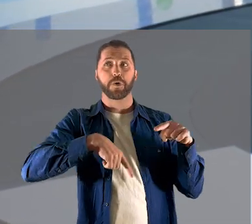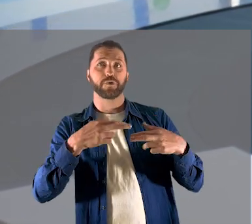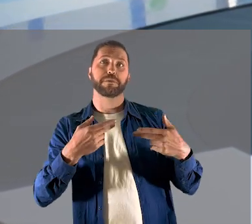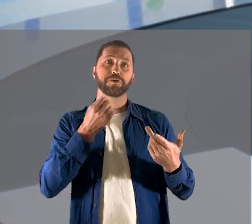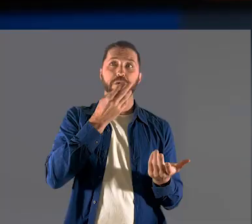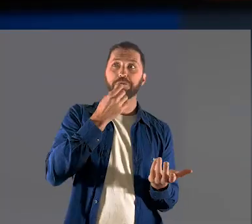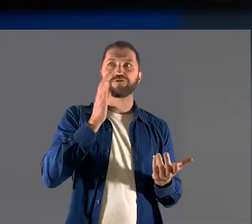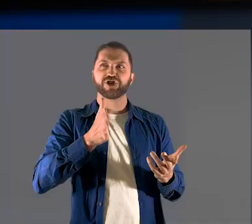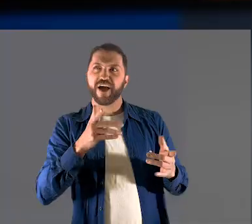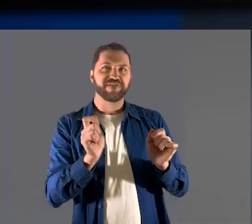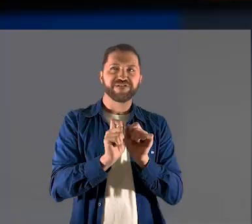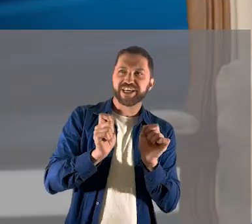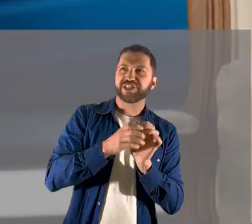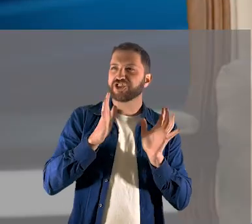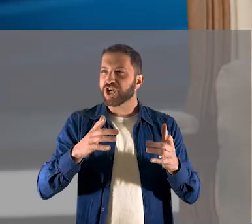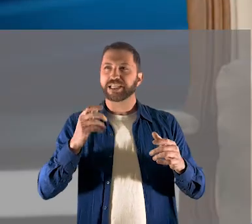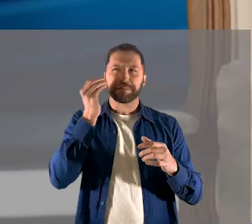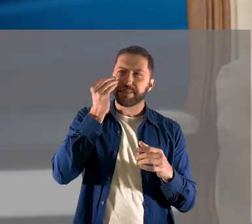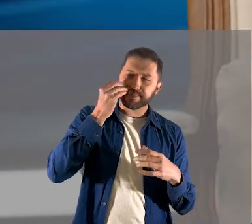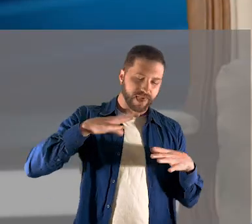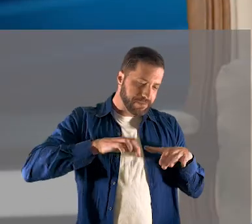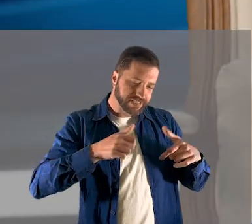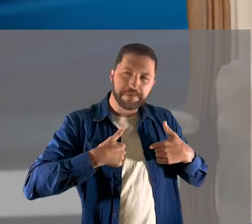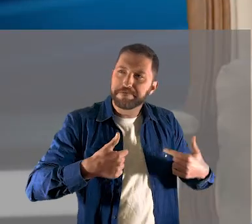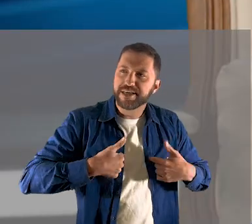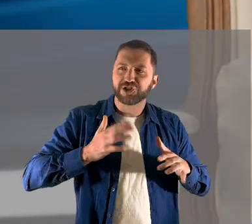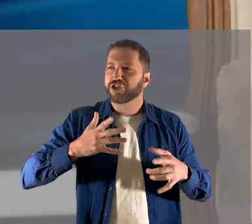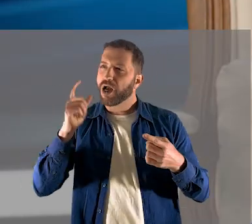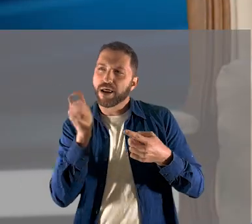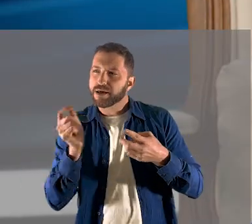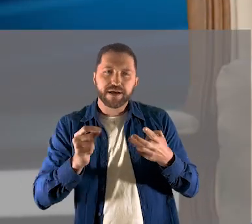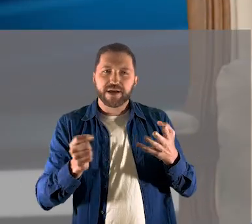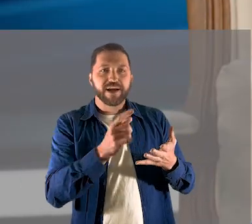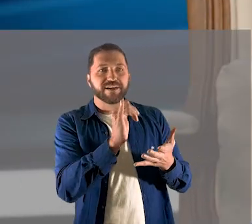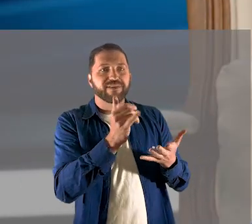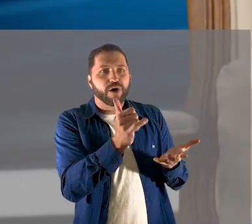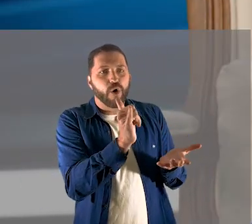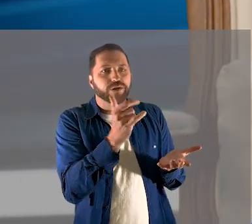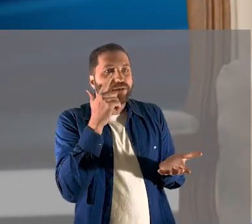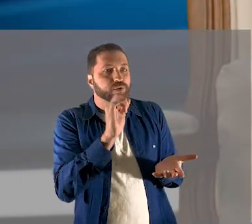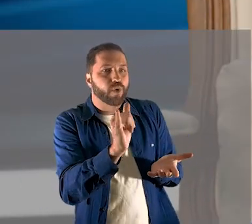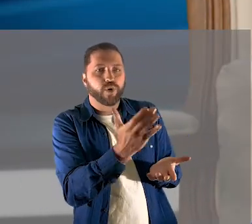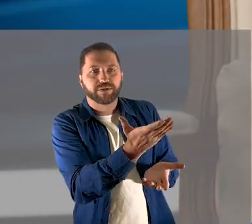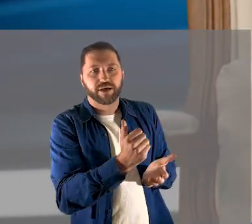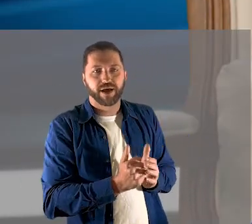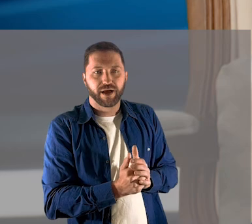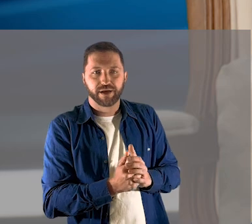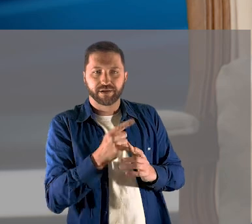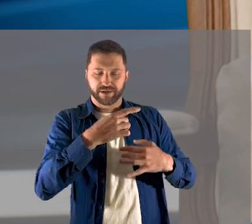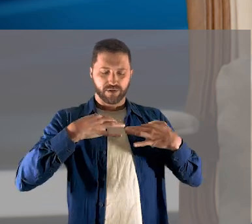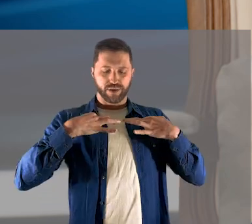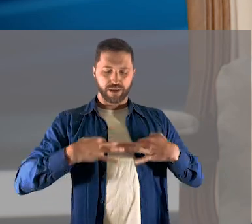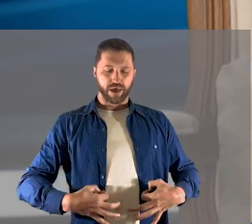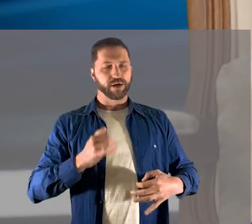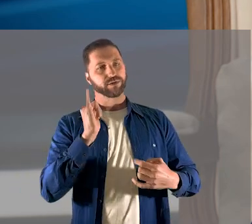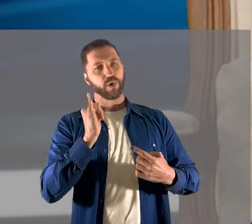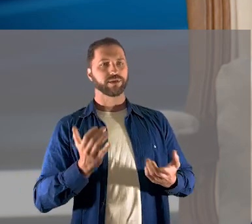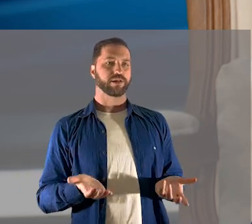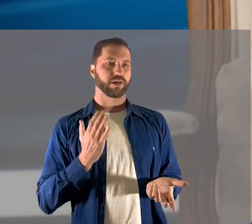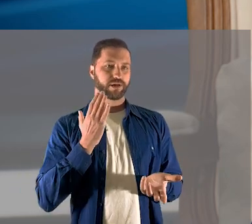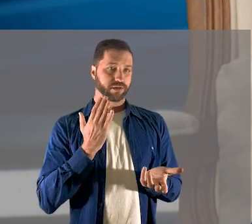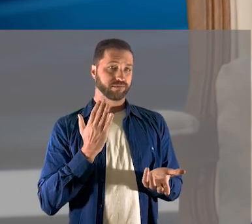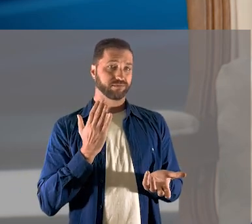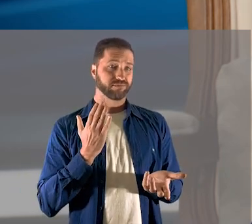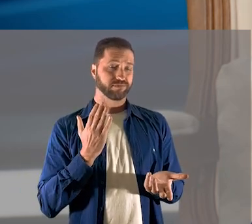esse produto é muito bom esse serviço olha eu já fiz eu gosto tem resultado Então é ele que vai conseguir de uma forma muito